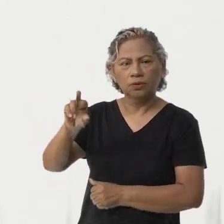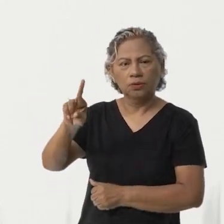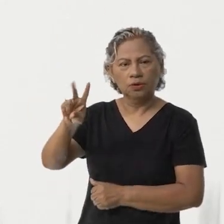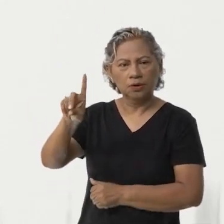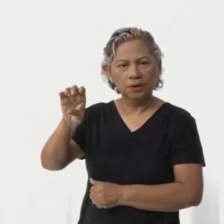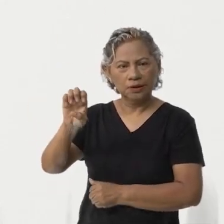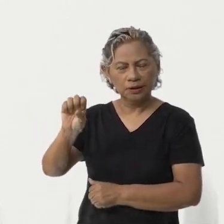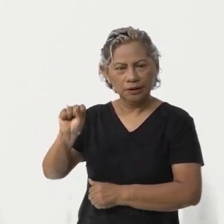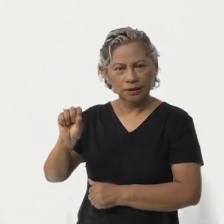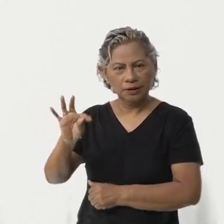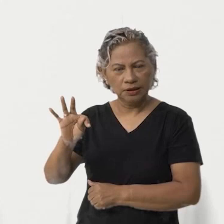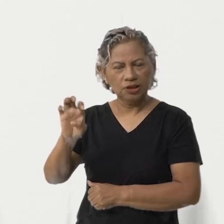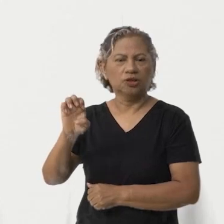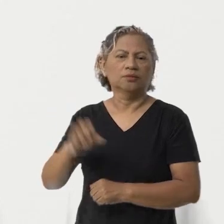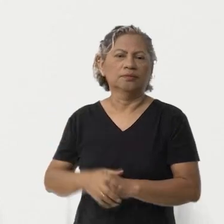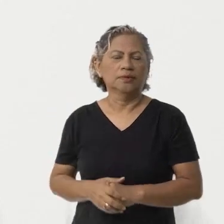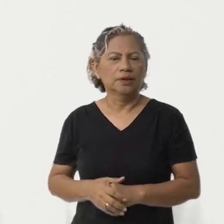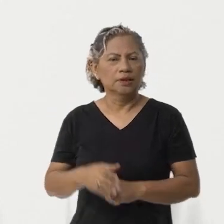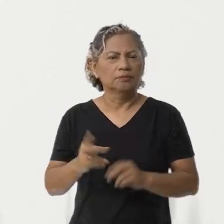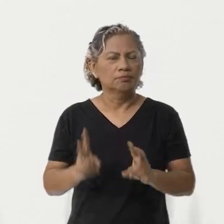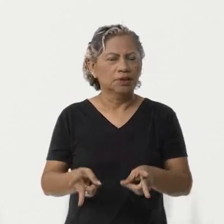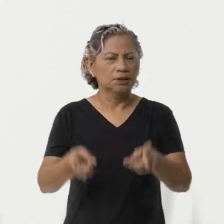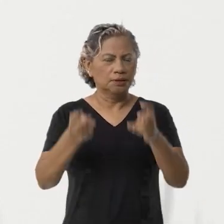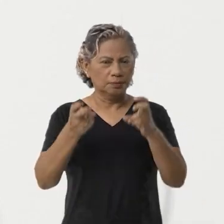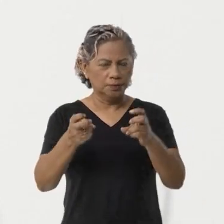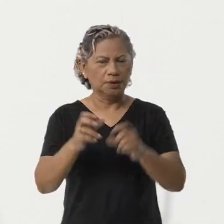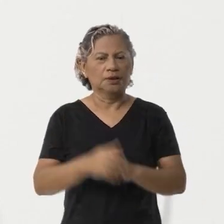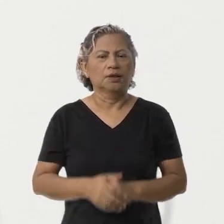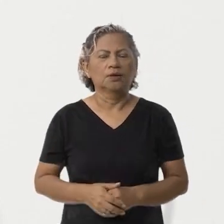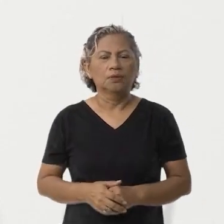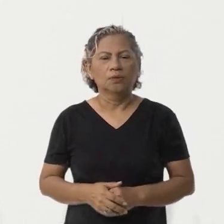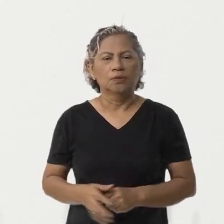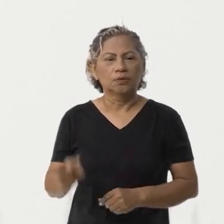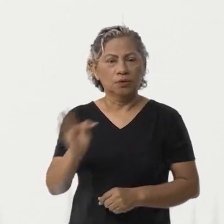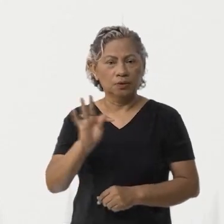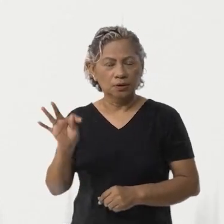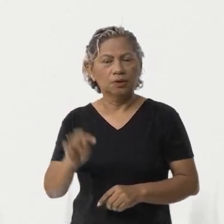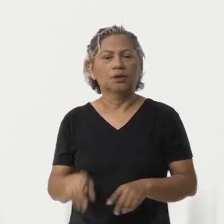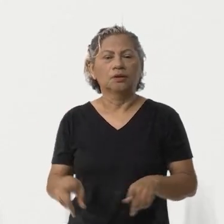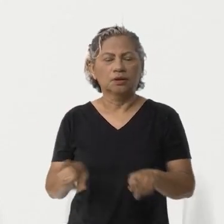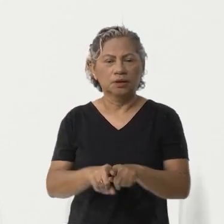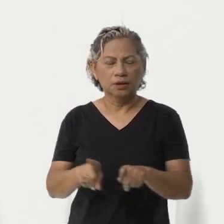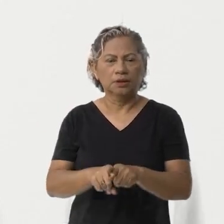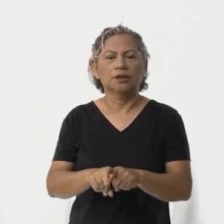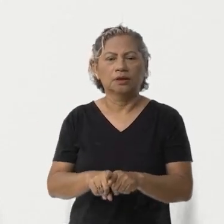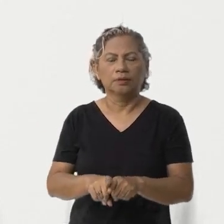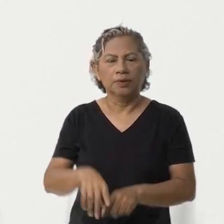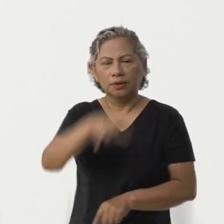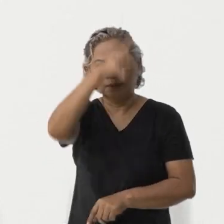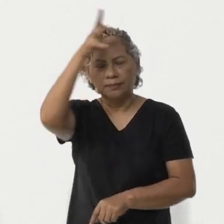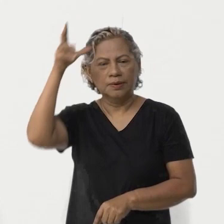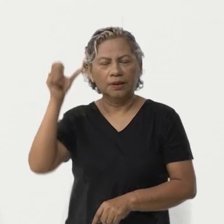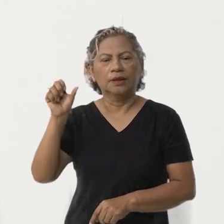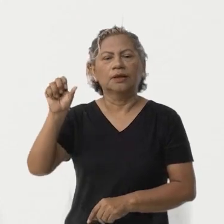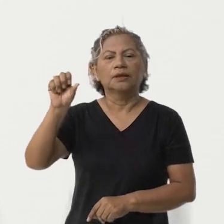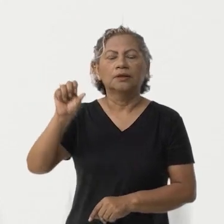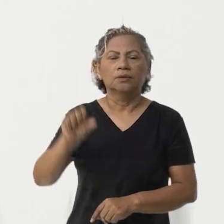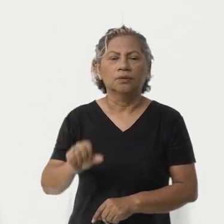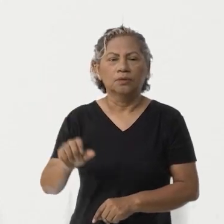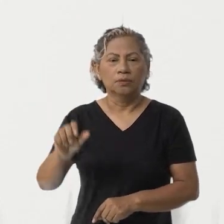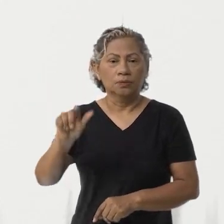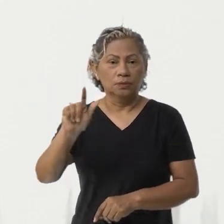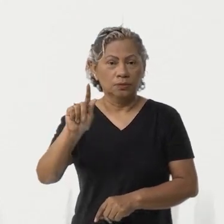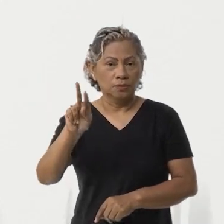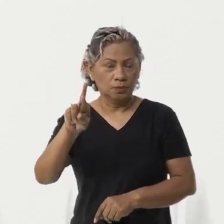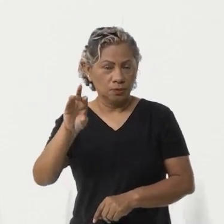Complexo Regional do Nordeste. Nós observamos isso aqui no estado de Tocantins, no estado do Mato Grosso